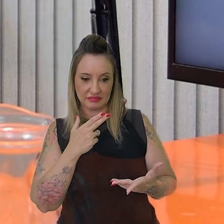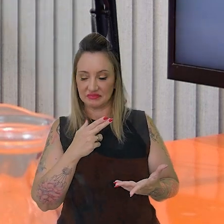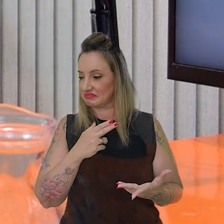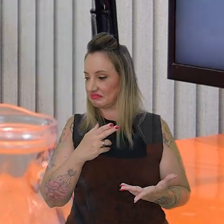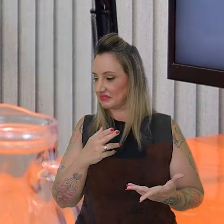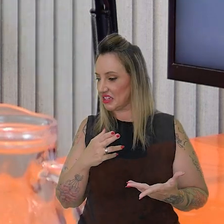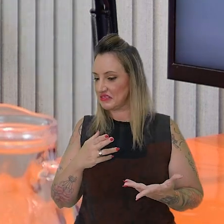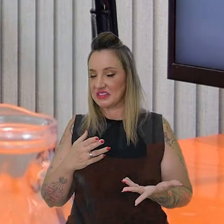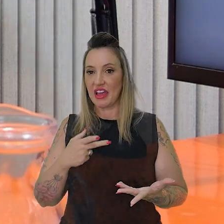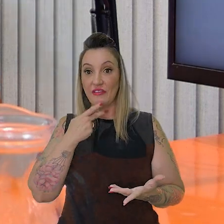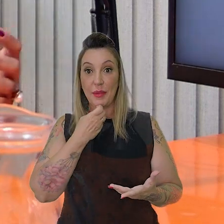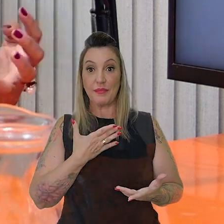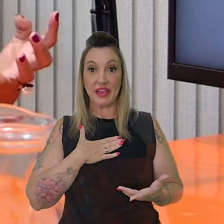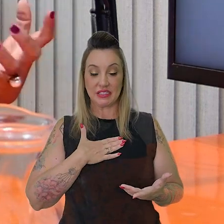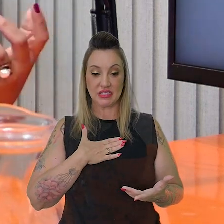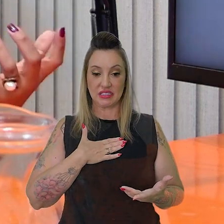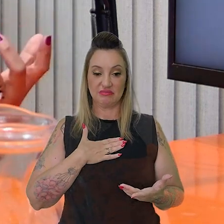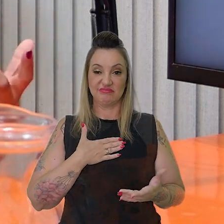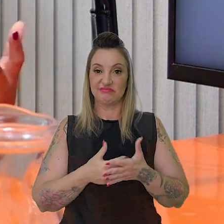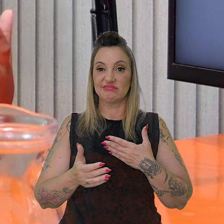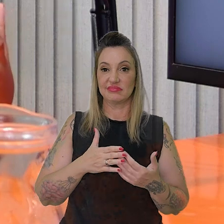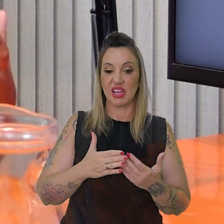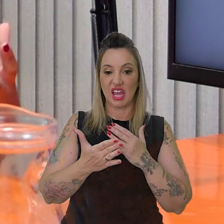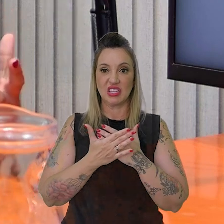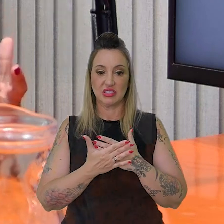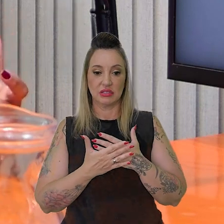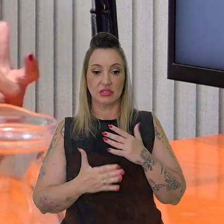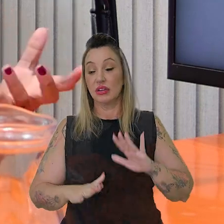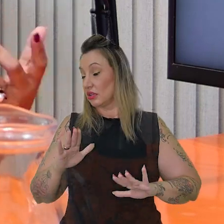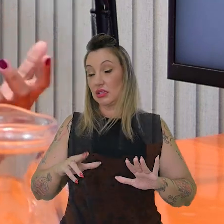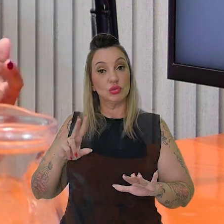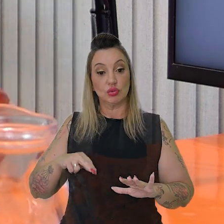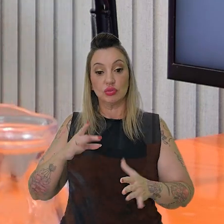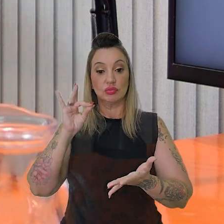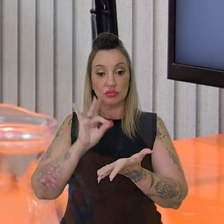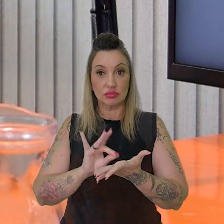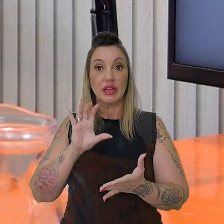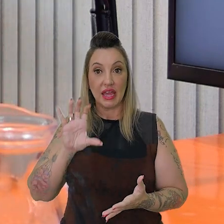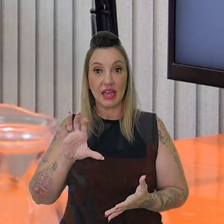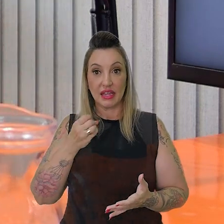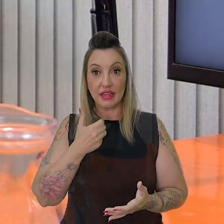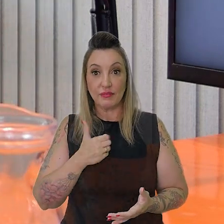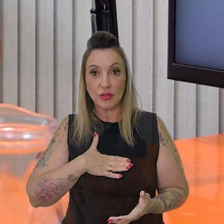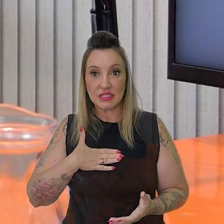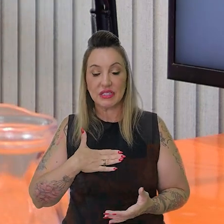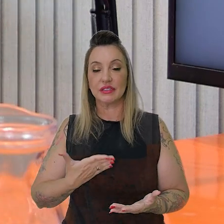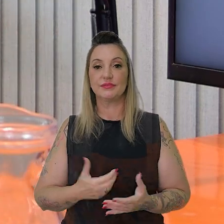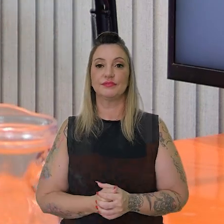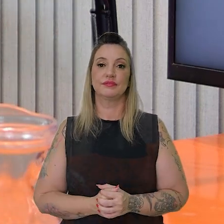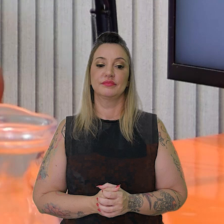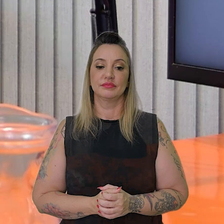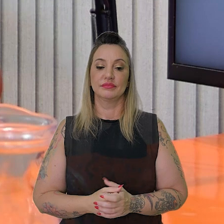nossa Fulano vai vai tá falando bem de mim não tá Será que é só julgamento Não cara é É isso mesmo Você tá